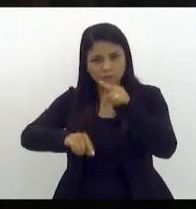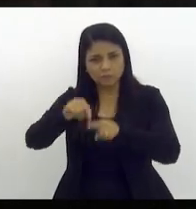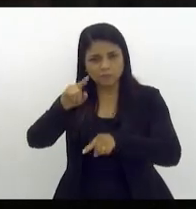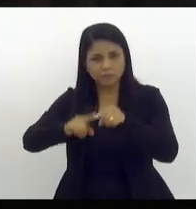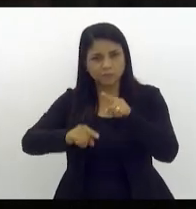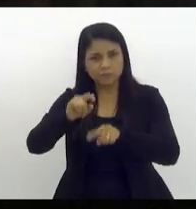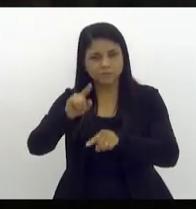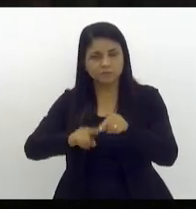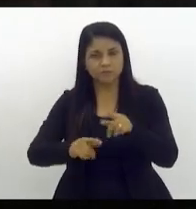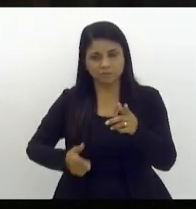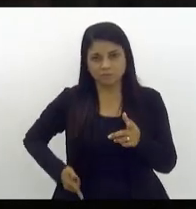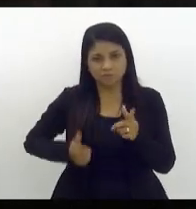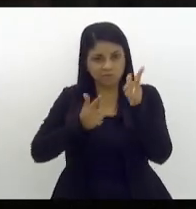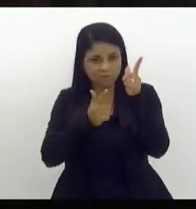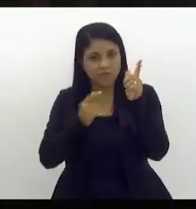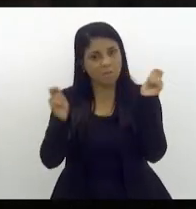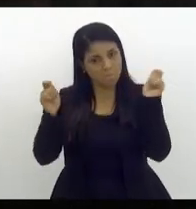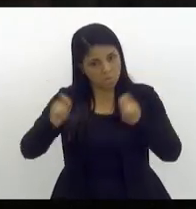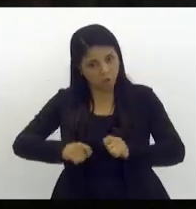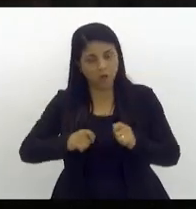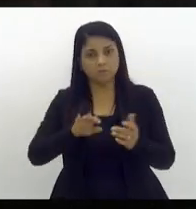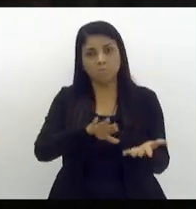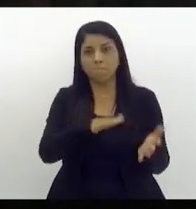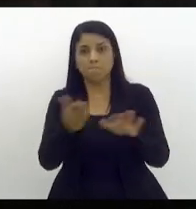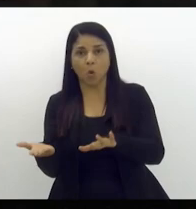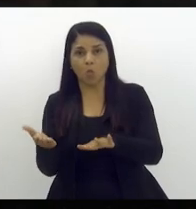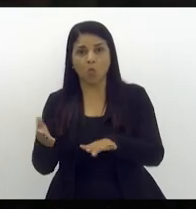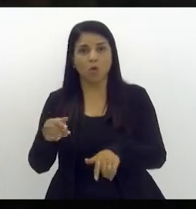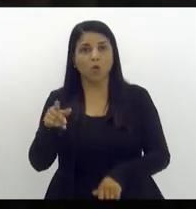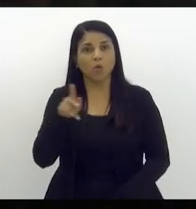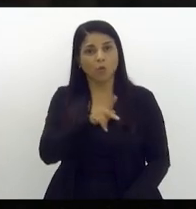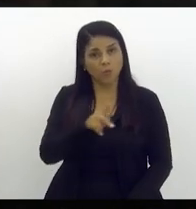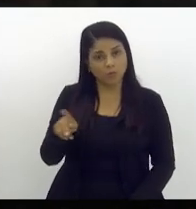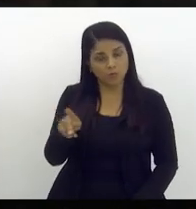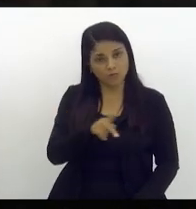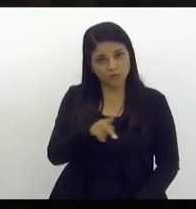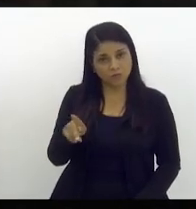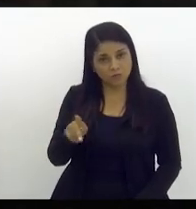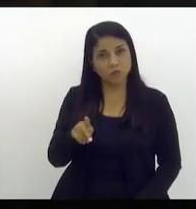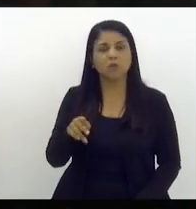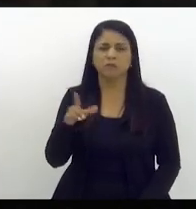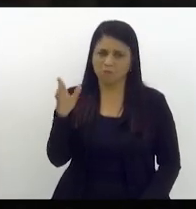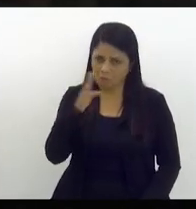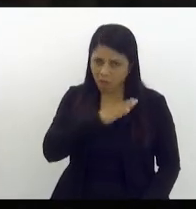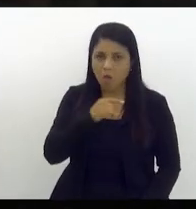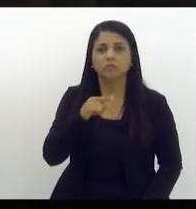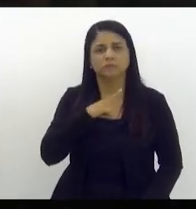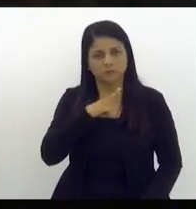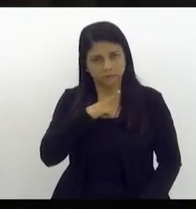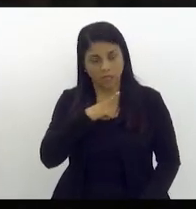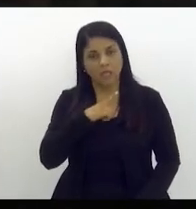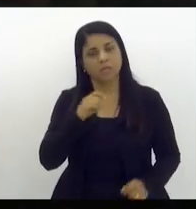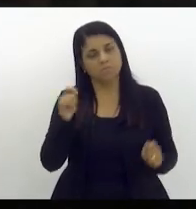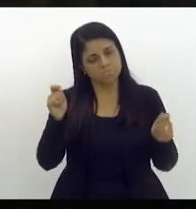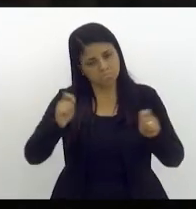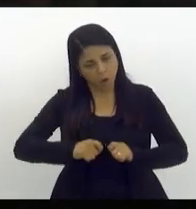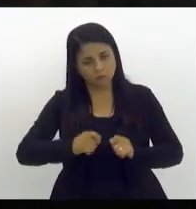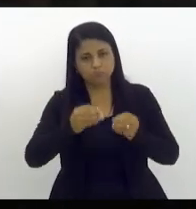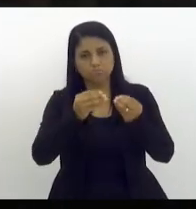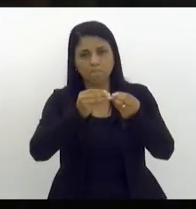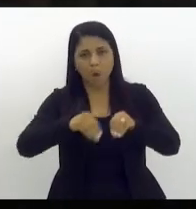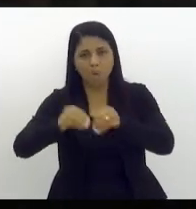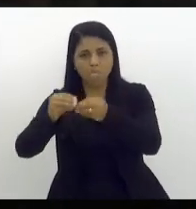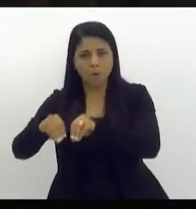pode matar. Essa é a diferença. Um professor, sim, um mau professor, é verdade. Ele pode destruir a vida de um